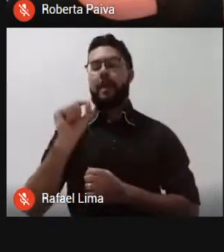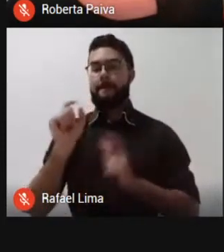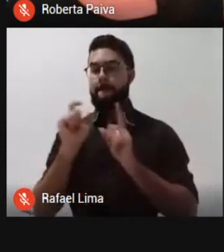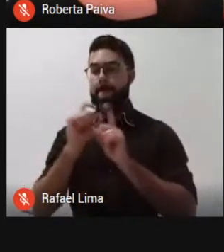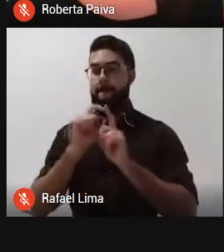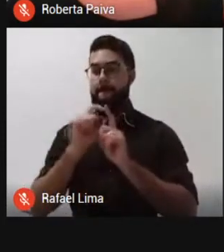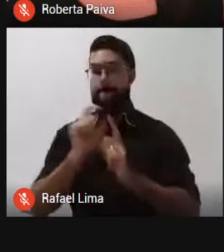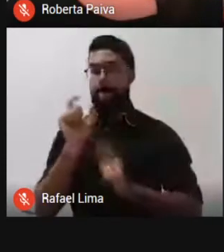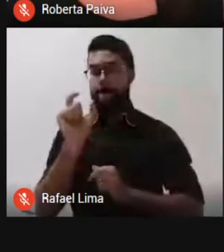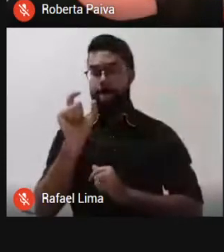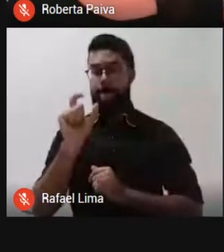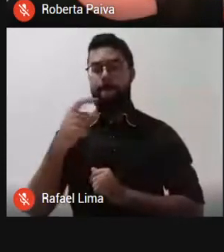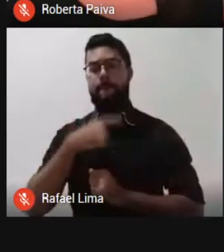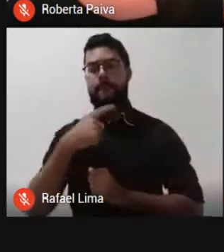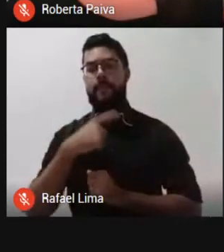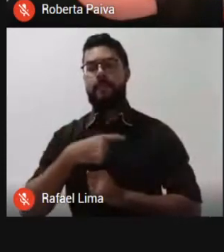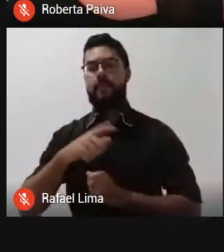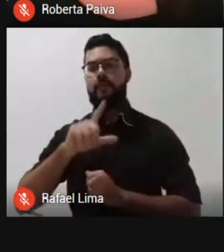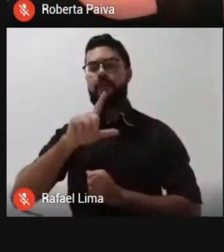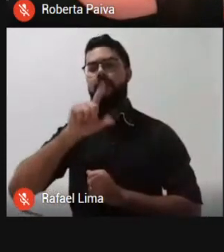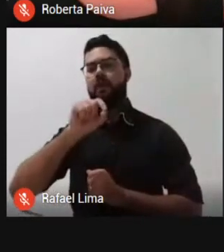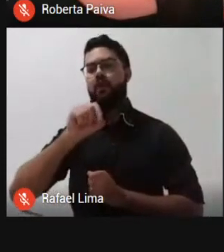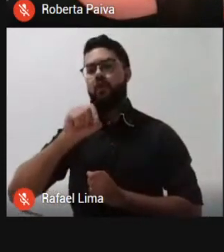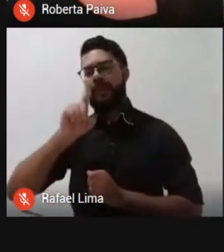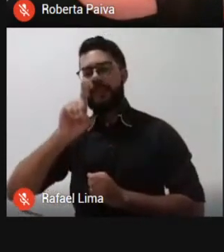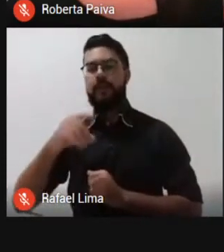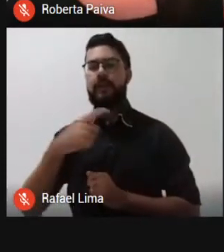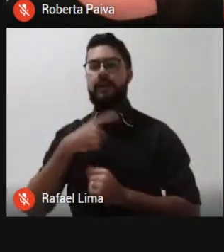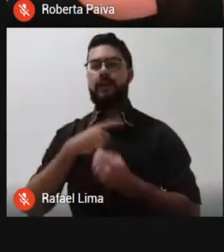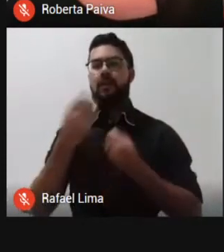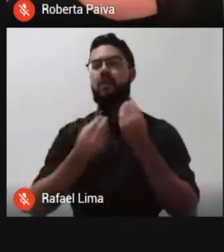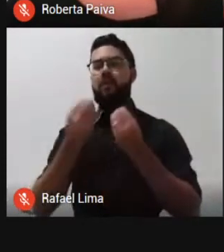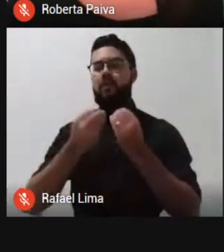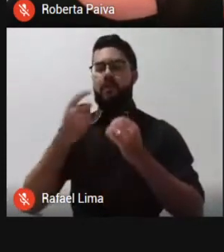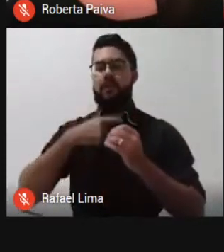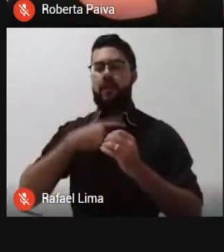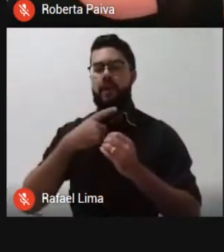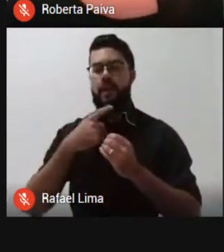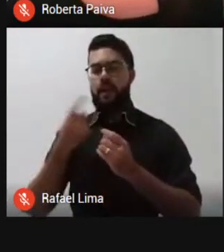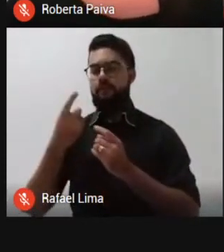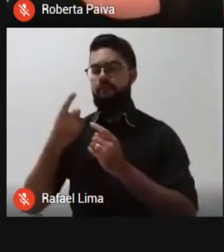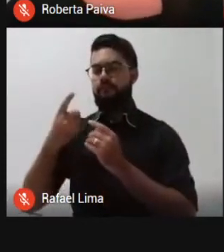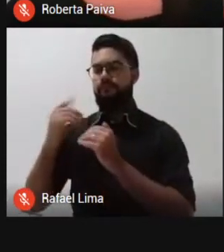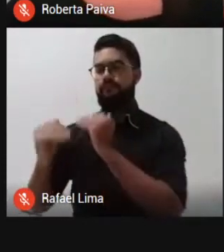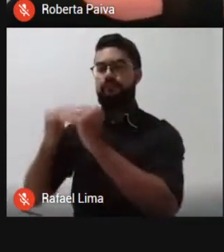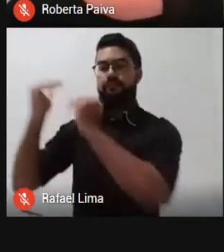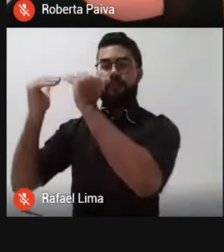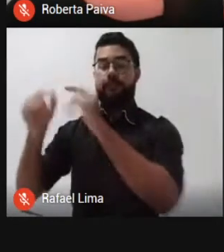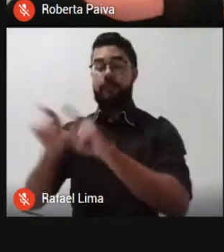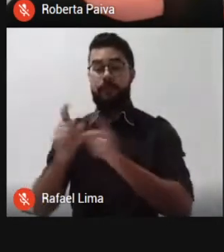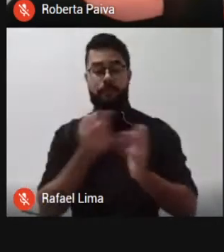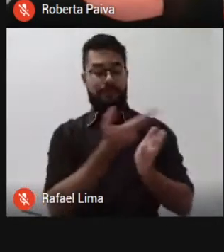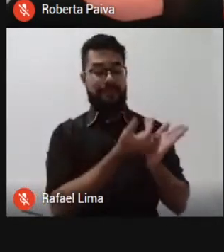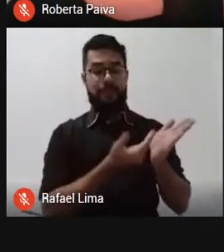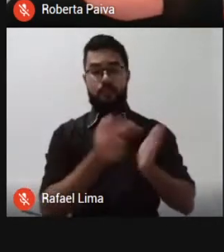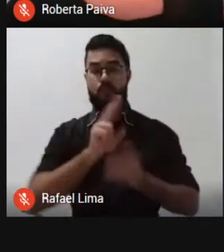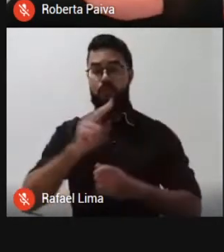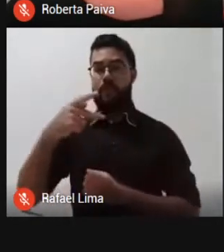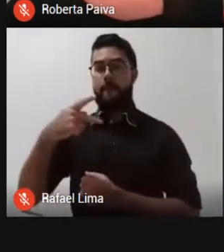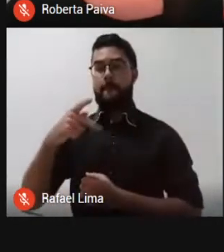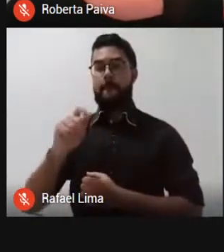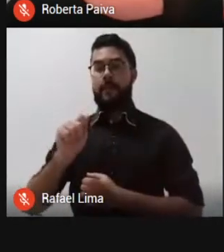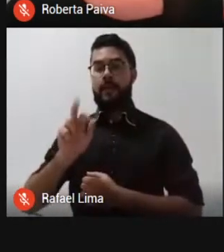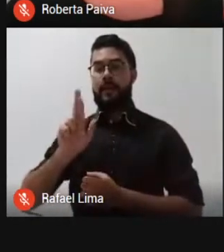que tem um significado de nível de desenvolvimento, né? E desenho paramétrico, que é um pouco a ideia de que você